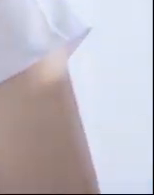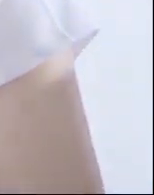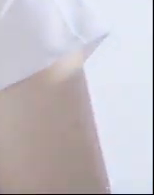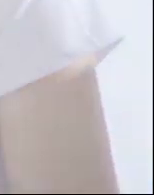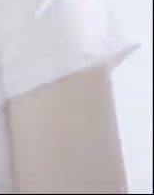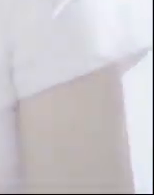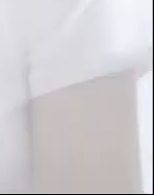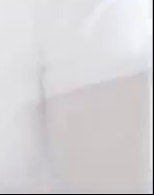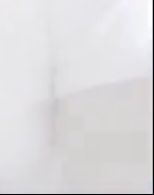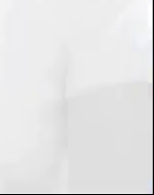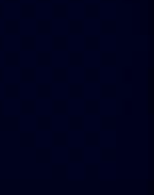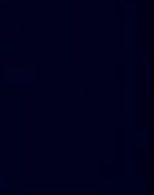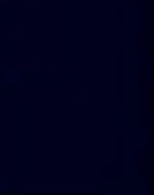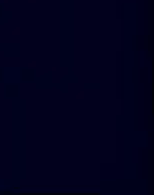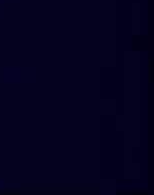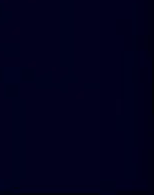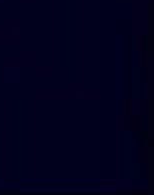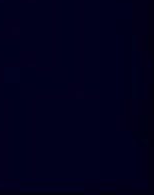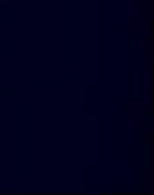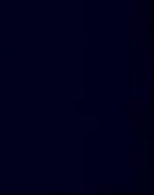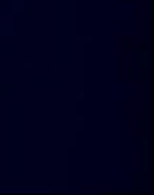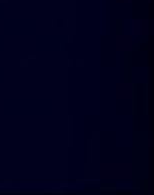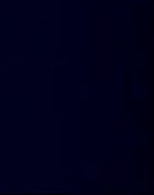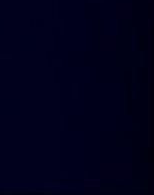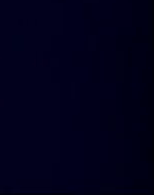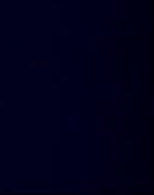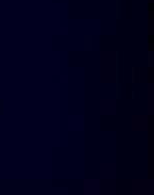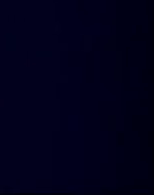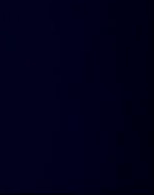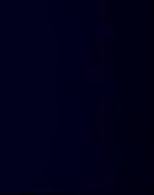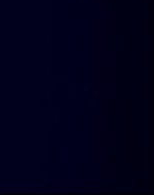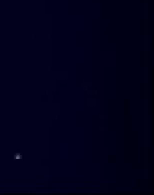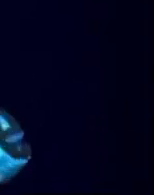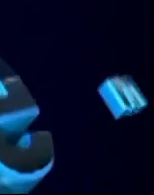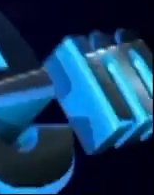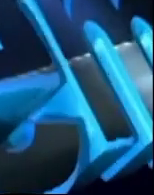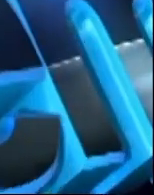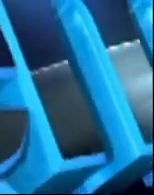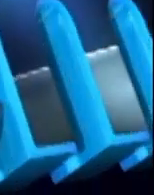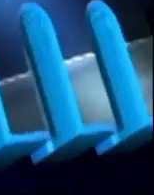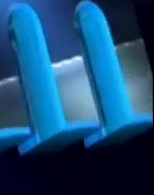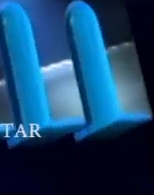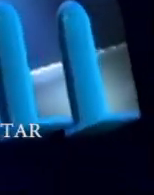do futuro das nossas crianças.